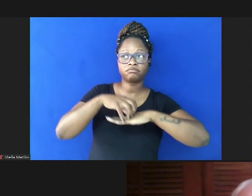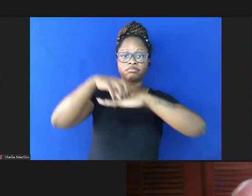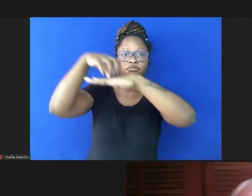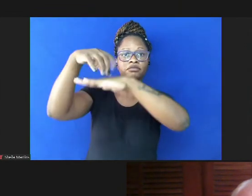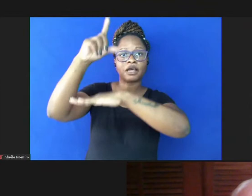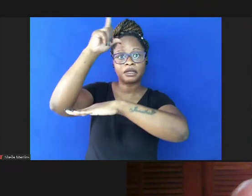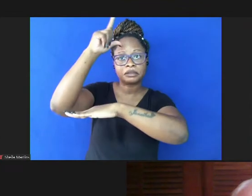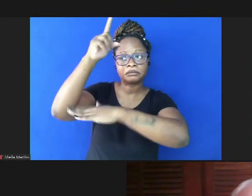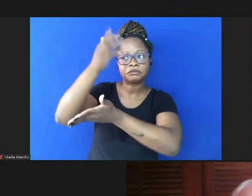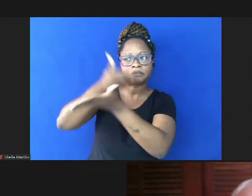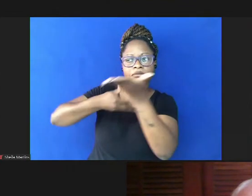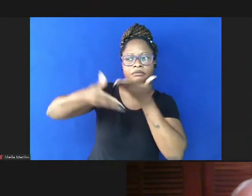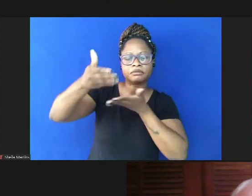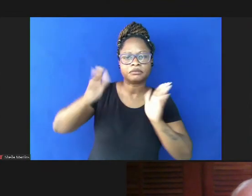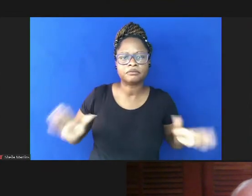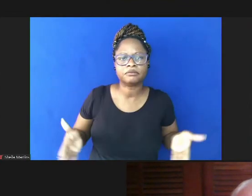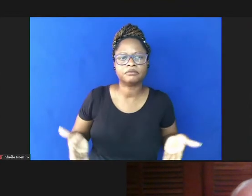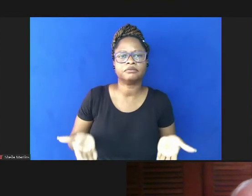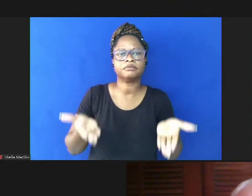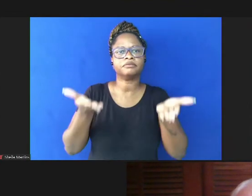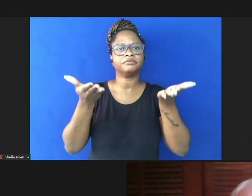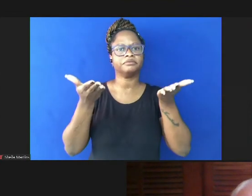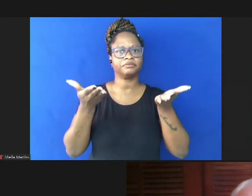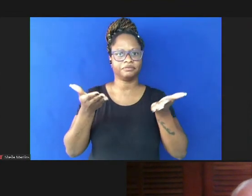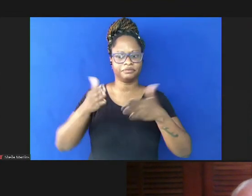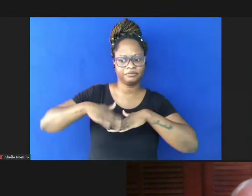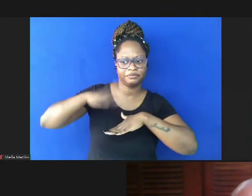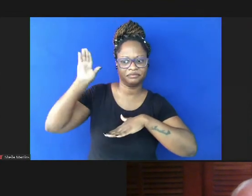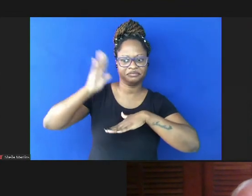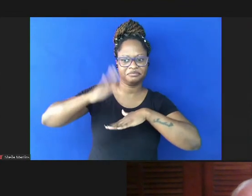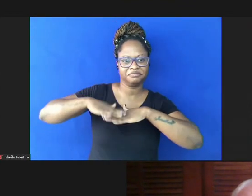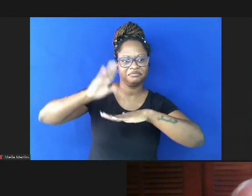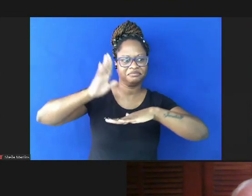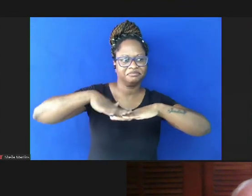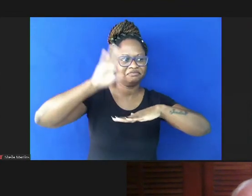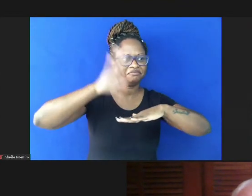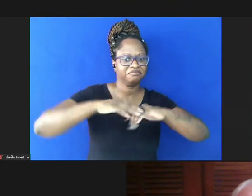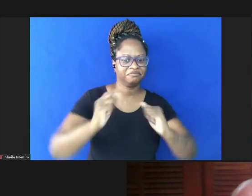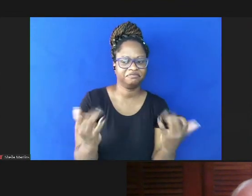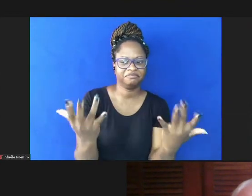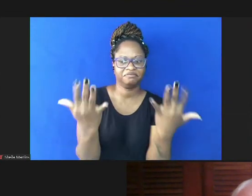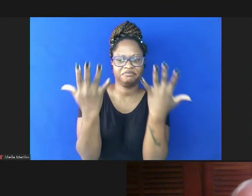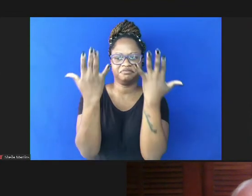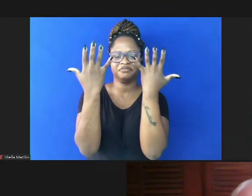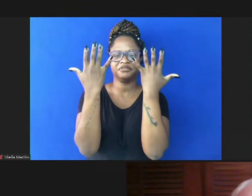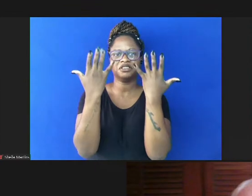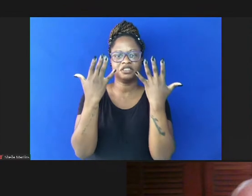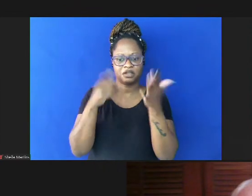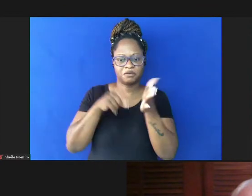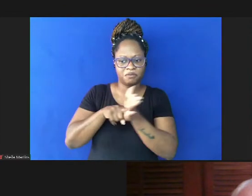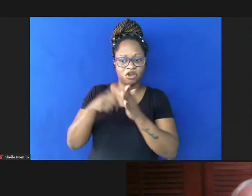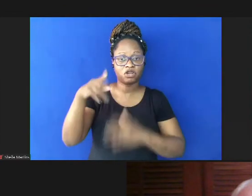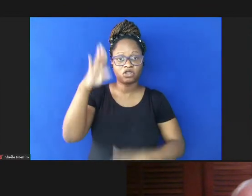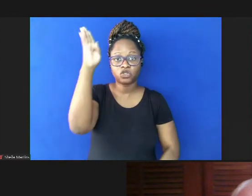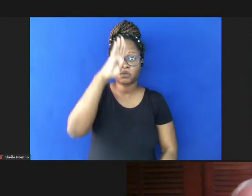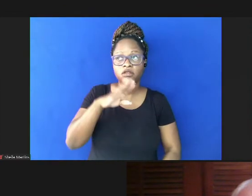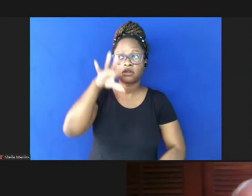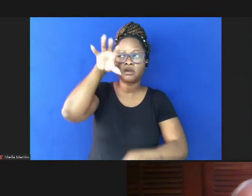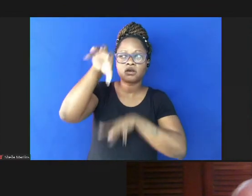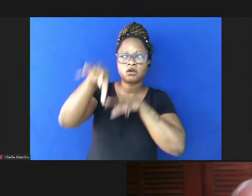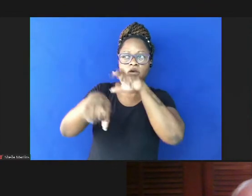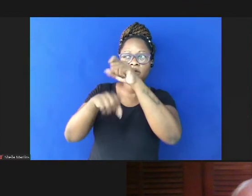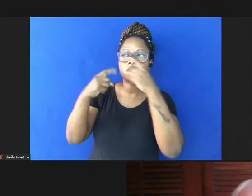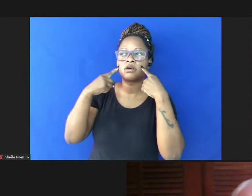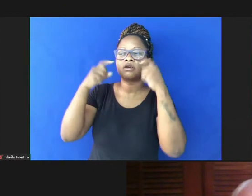mais pesquisadores da Fiocruz se interessem, fiquem estimulados a buscar as oportunidades que a Alemanha oferece, e